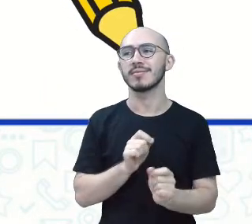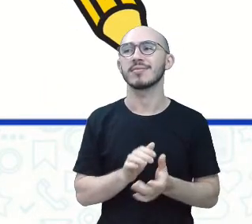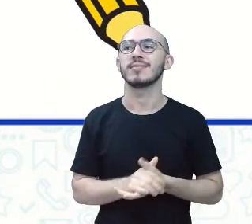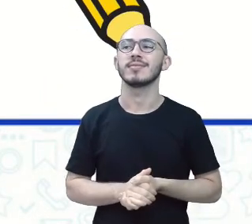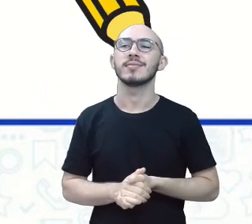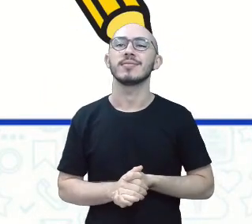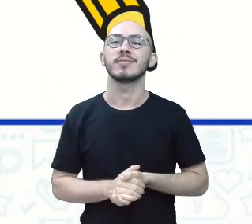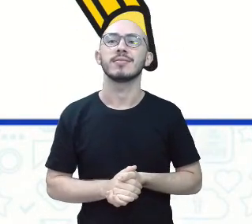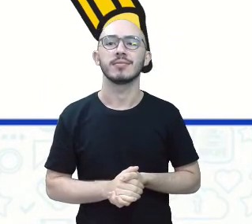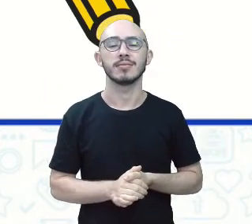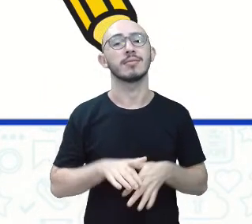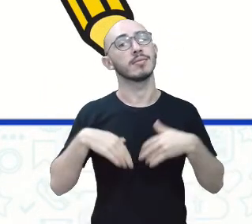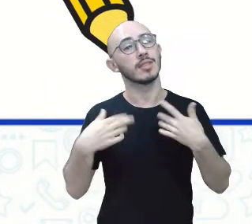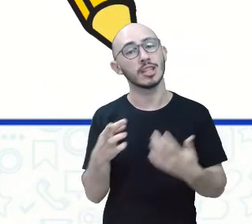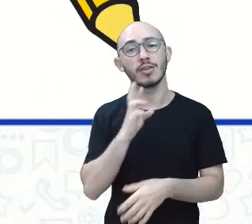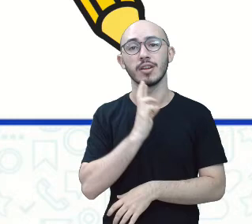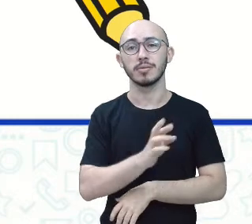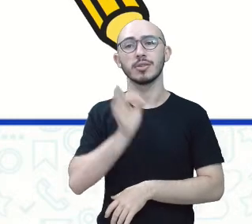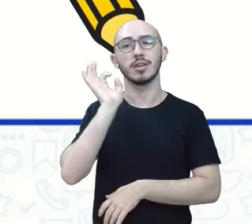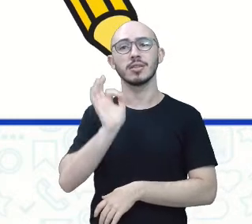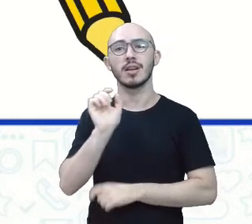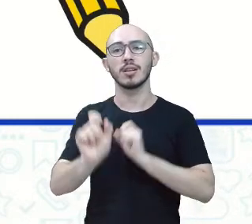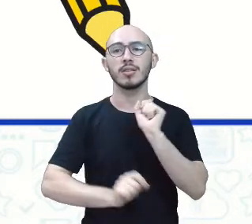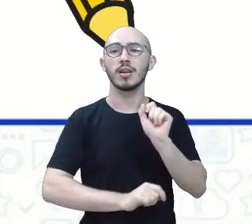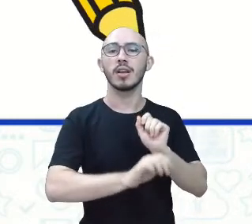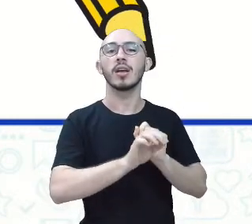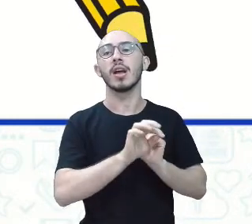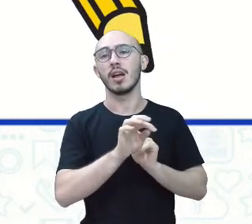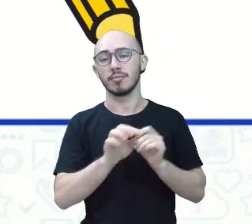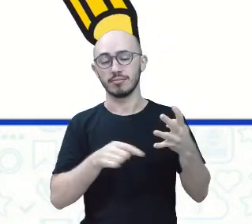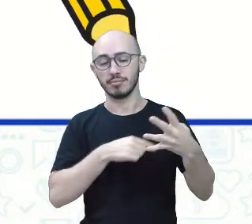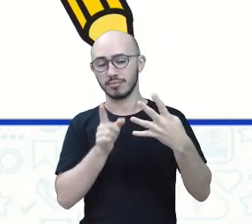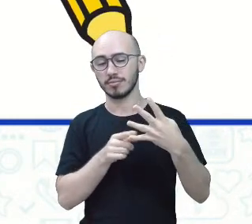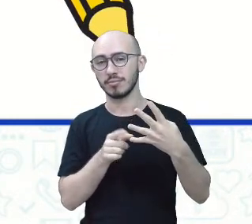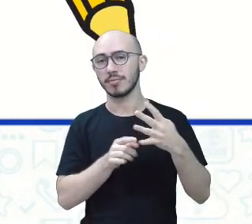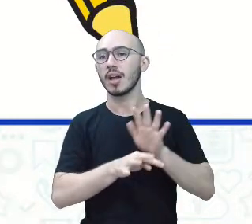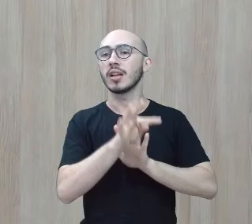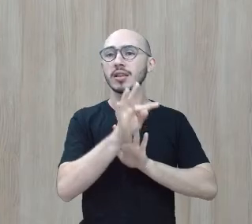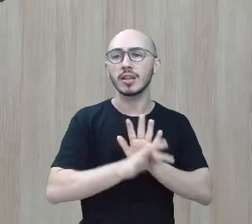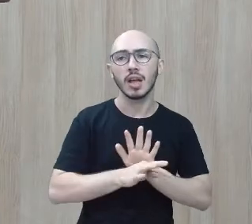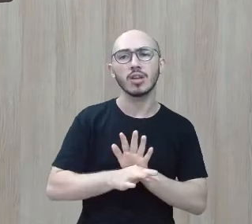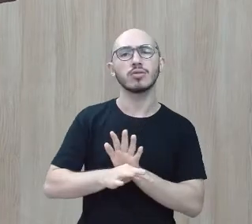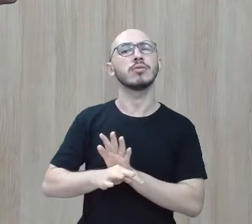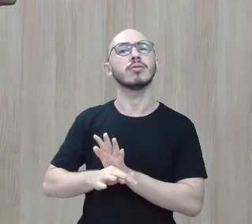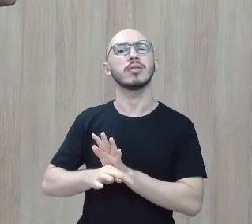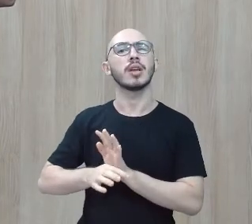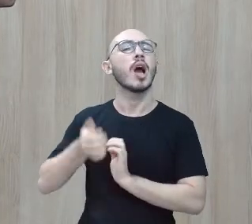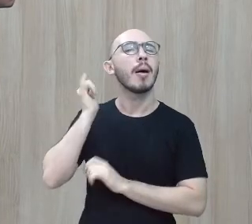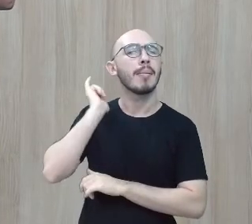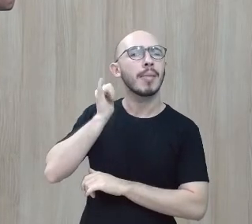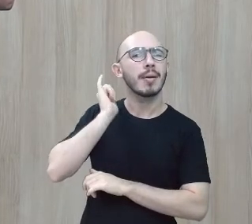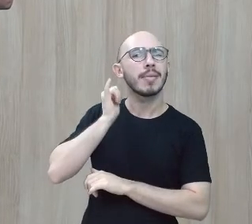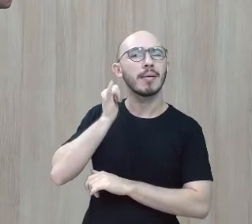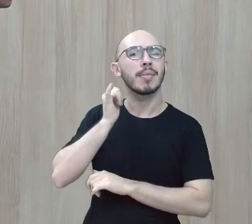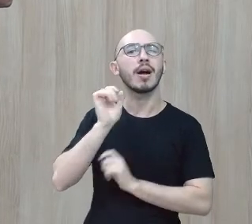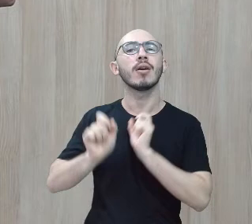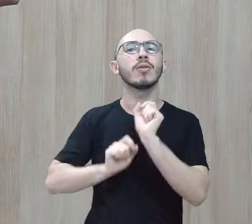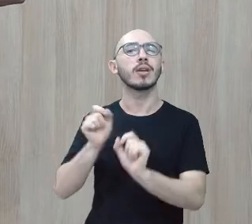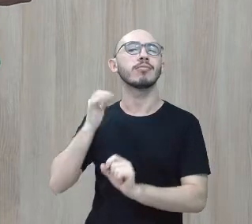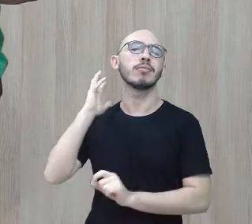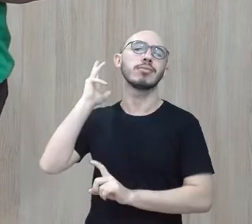Maria, a resposta é um texto que narra a história de alguém, conta a história de alguém, tá